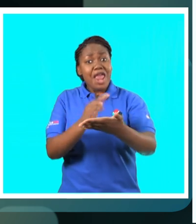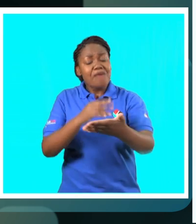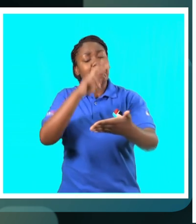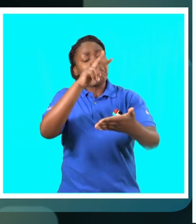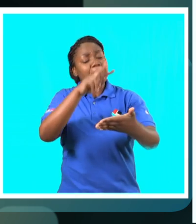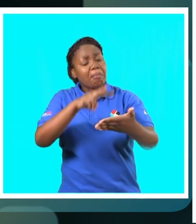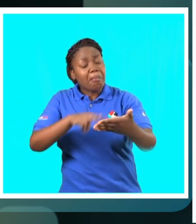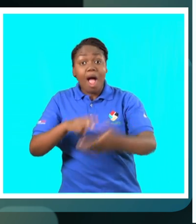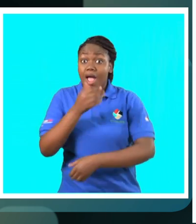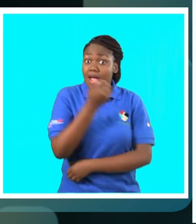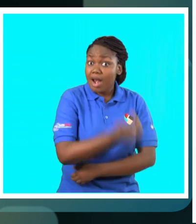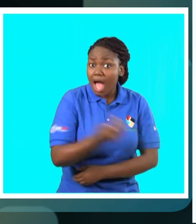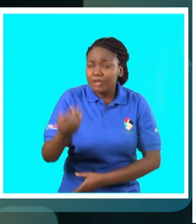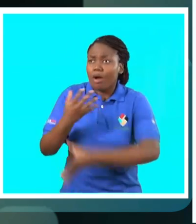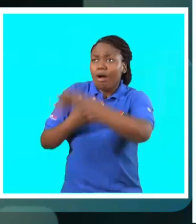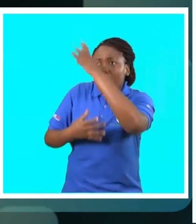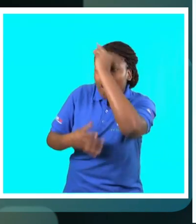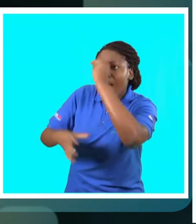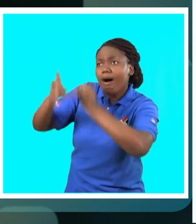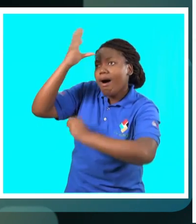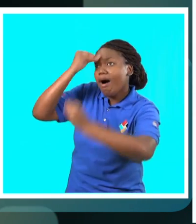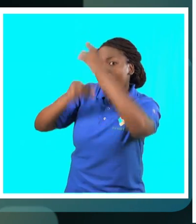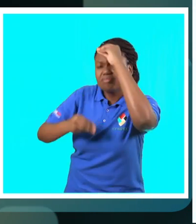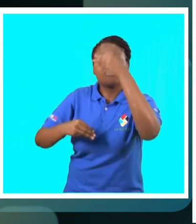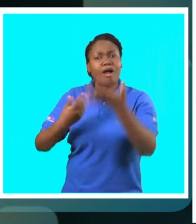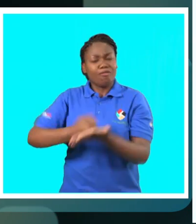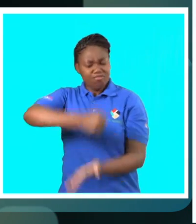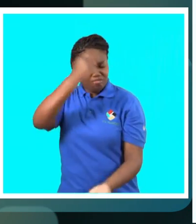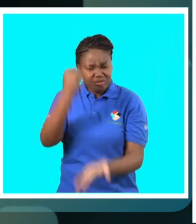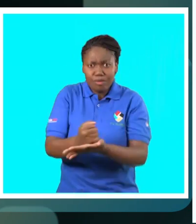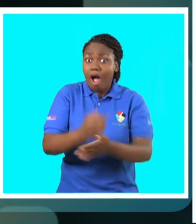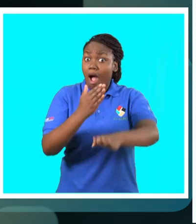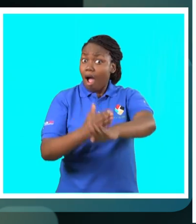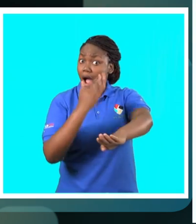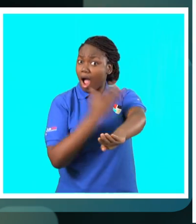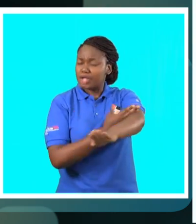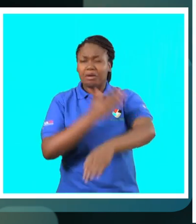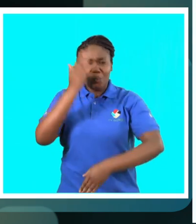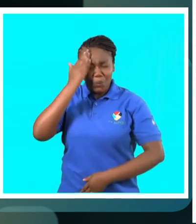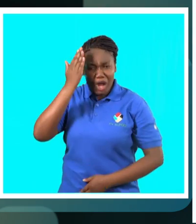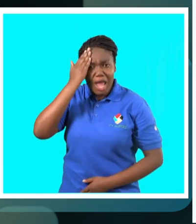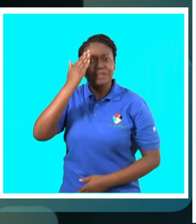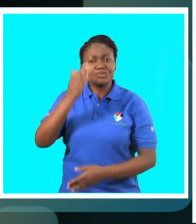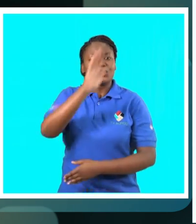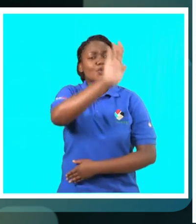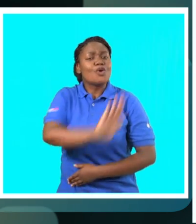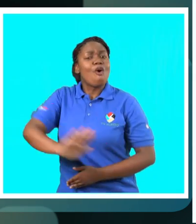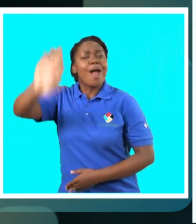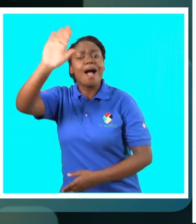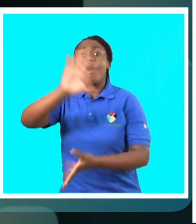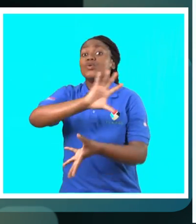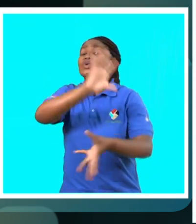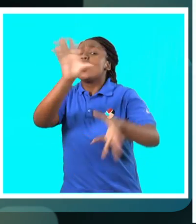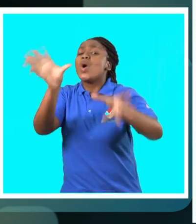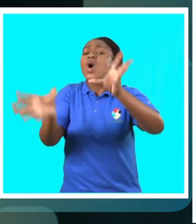Sua vida e obra estão patentes até em livros académicos. As crianças aprendem desde cedo a conhecer o herói